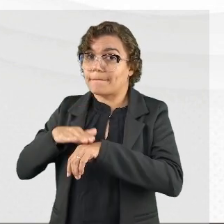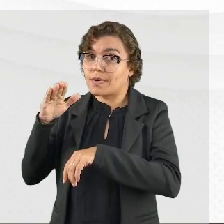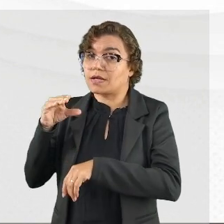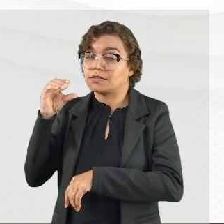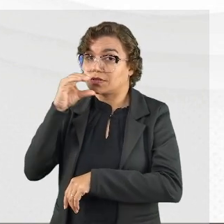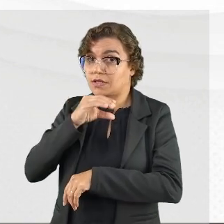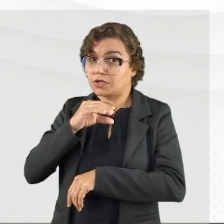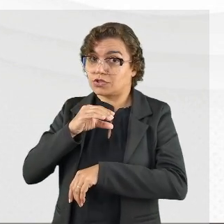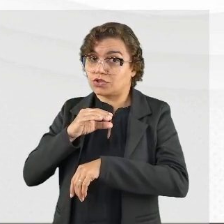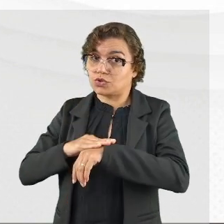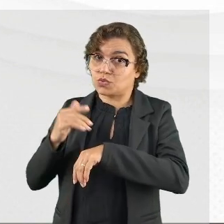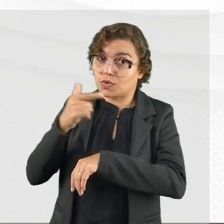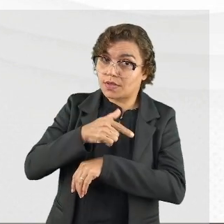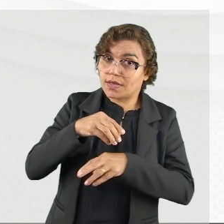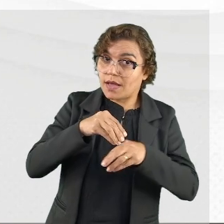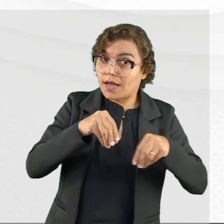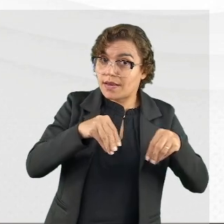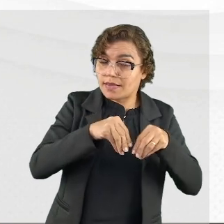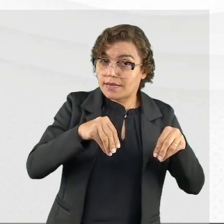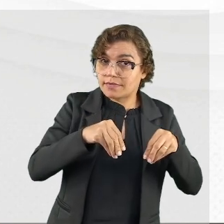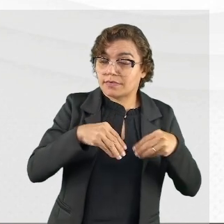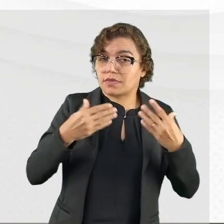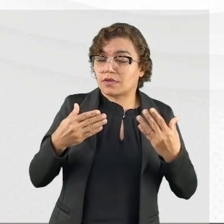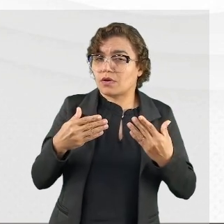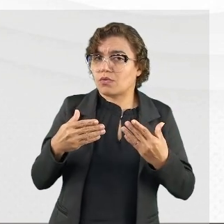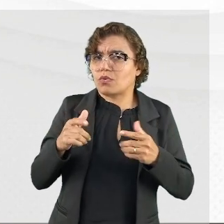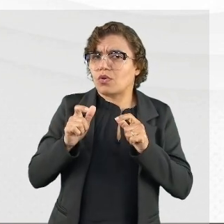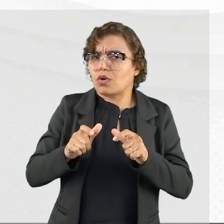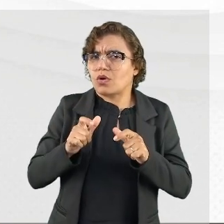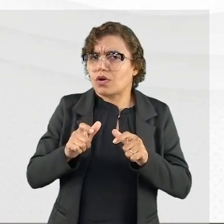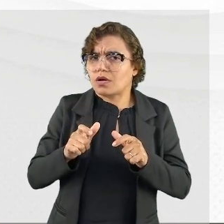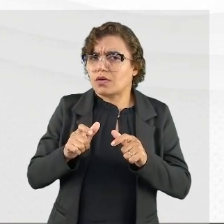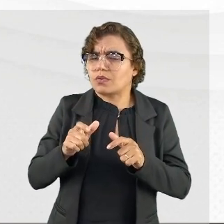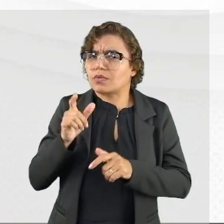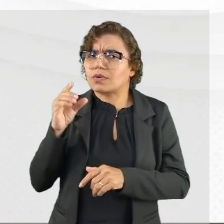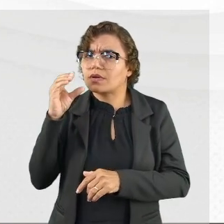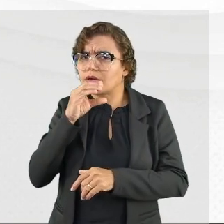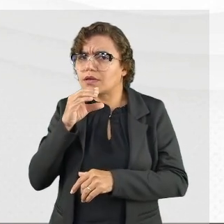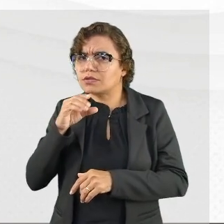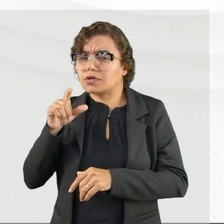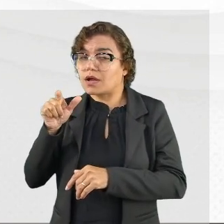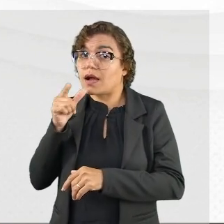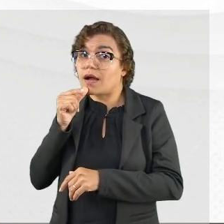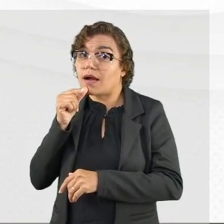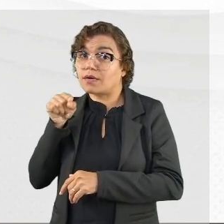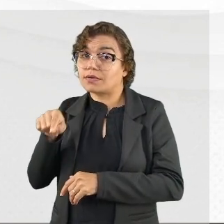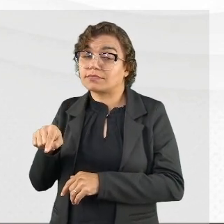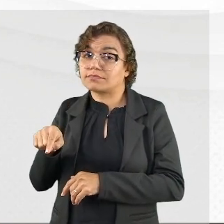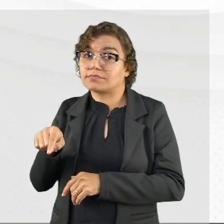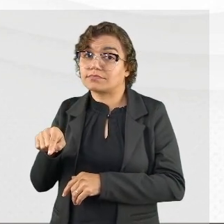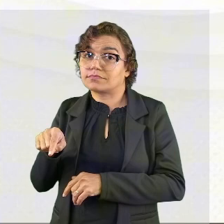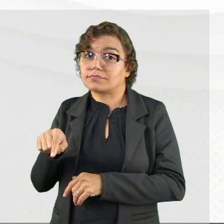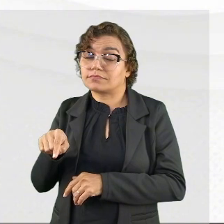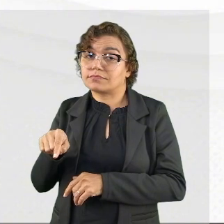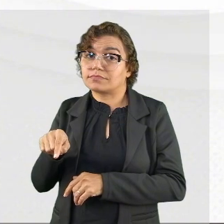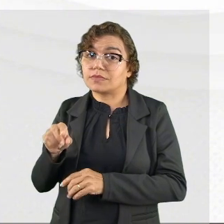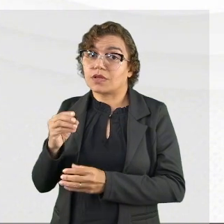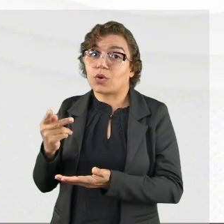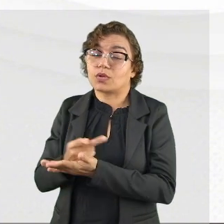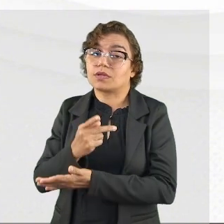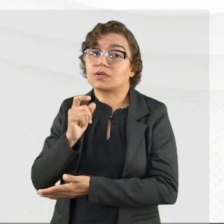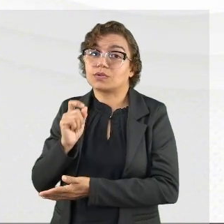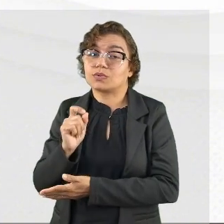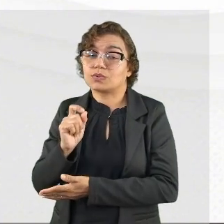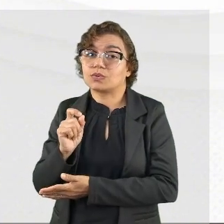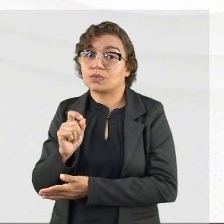quente do que a areia. Então, aonde que está quente? Lá na água. E aí, o que que acontece?